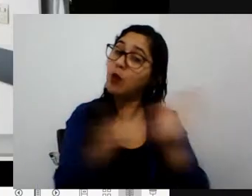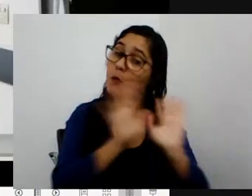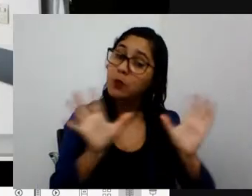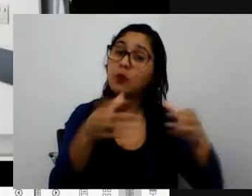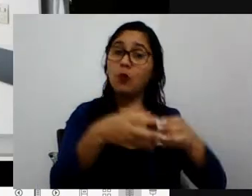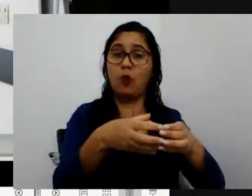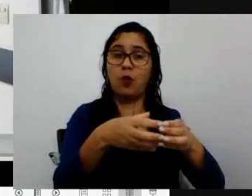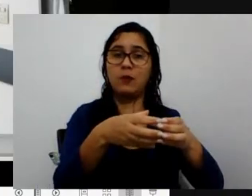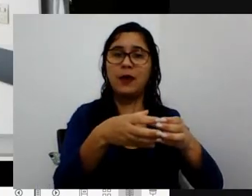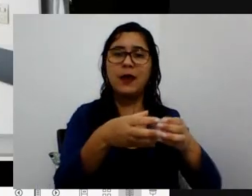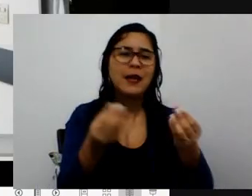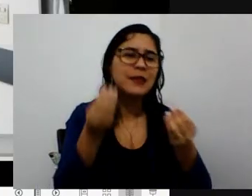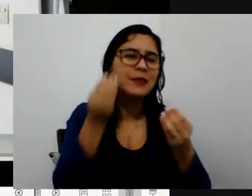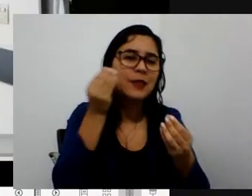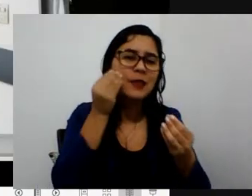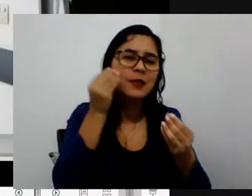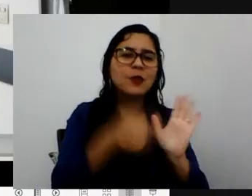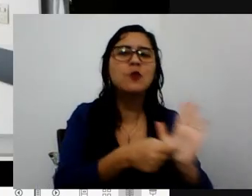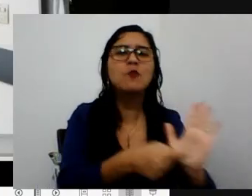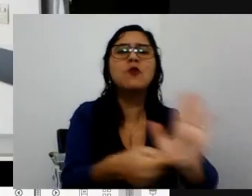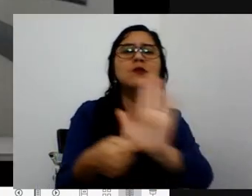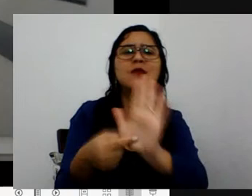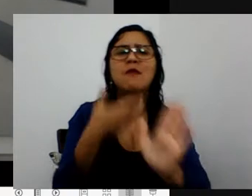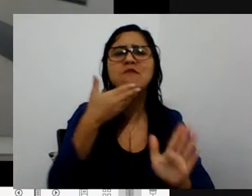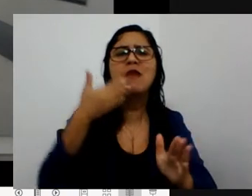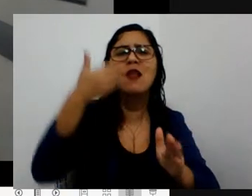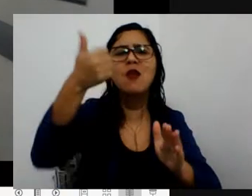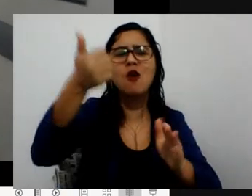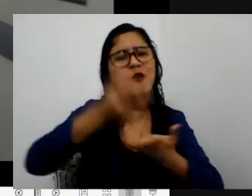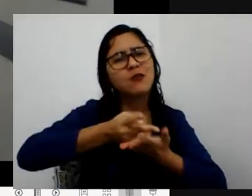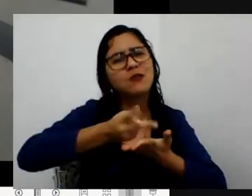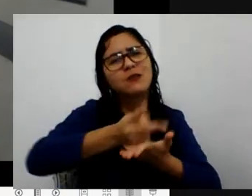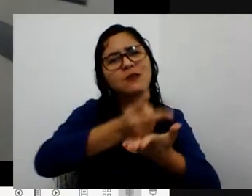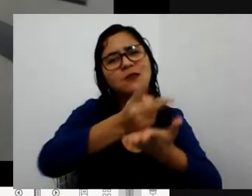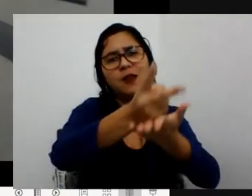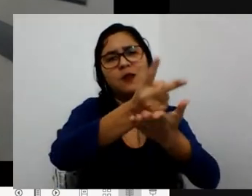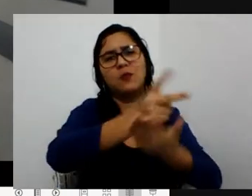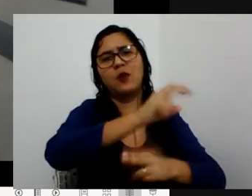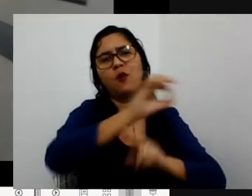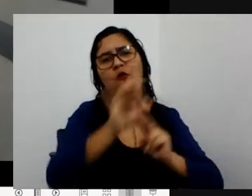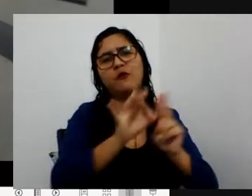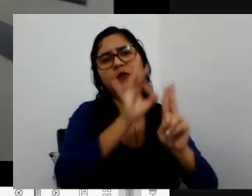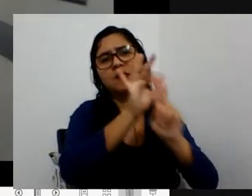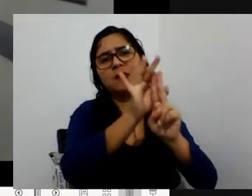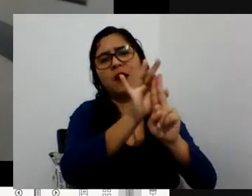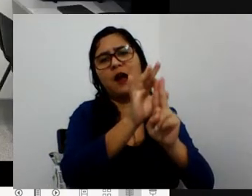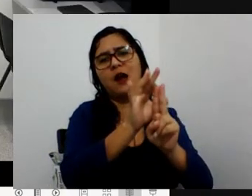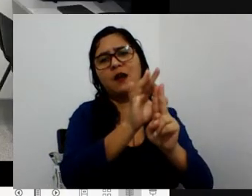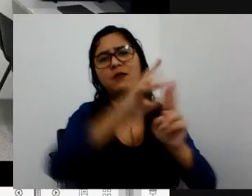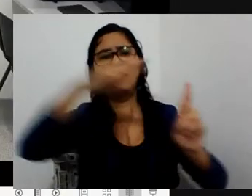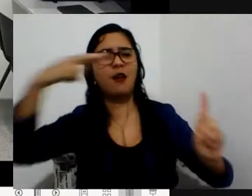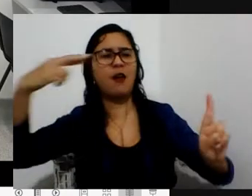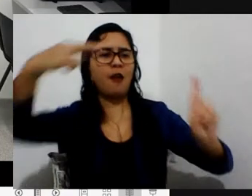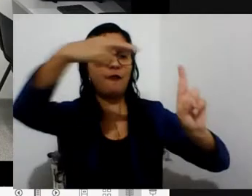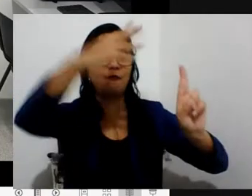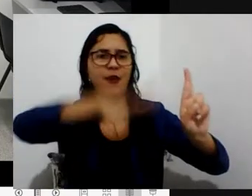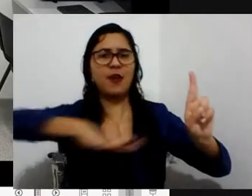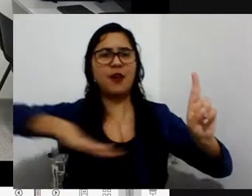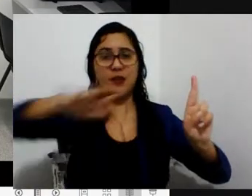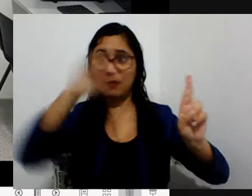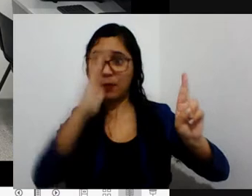a maioria, a melhoria contínua para uma UFSCar cada vez mais referência nacional e